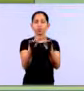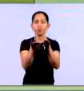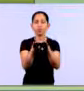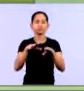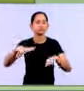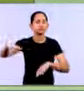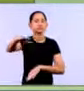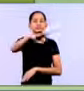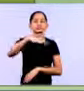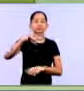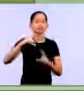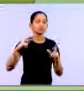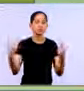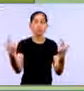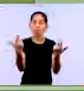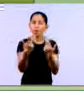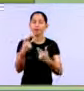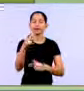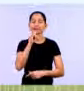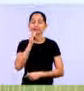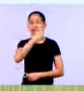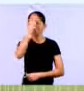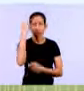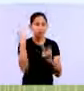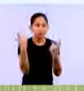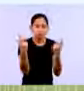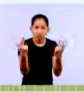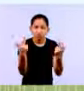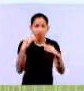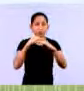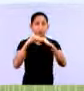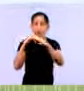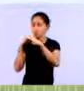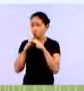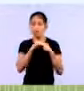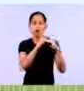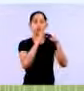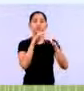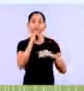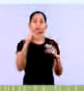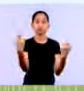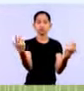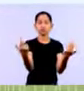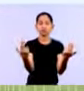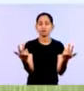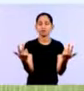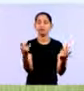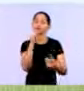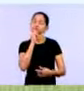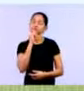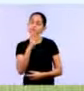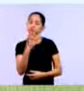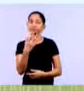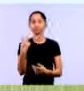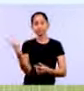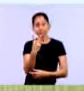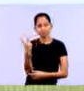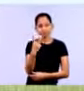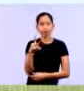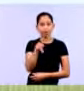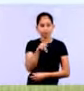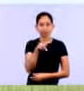os sujeitos passivos devem ser tratados igualmente se estão na mesma condição. Então, se eu e o professor